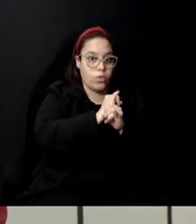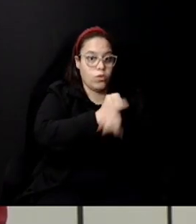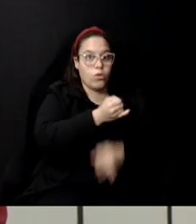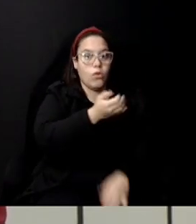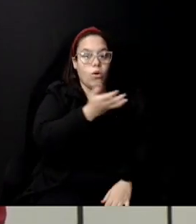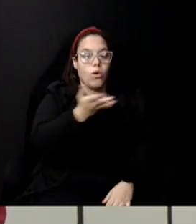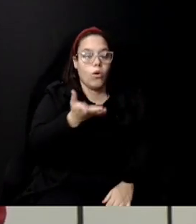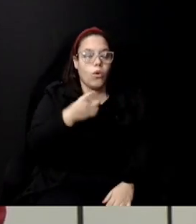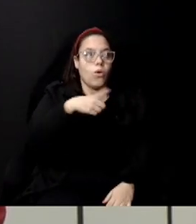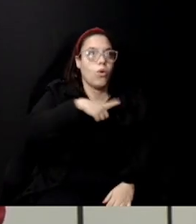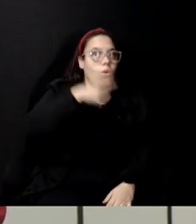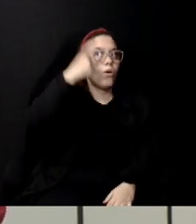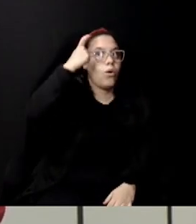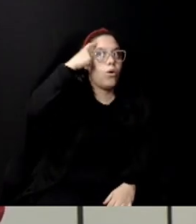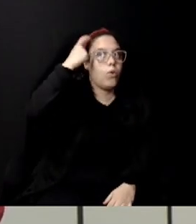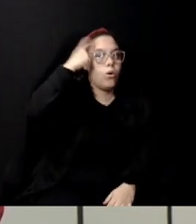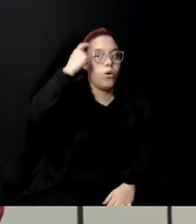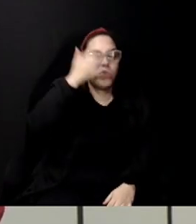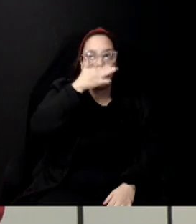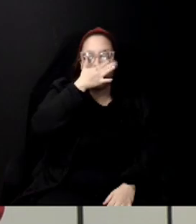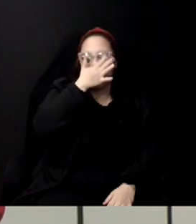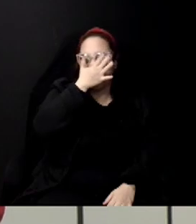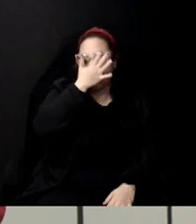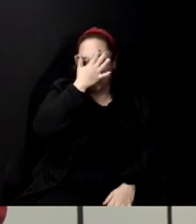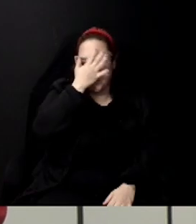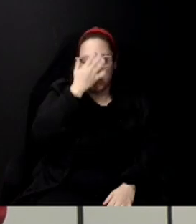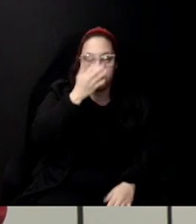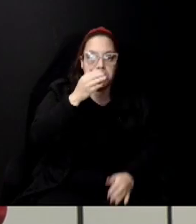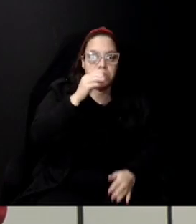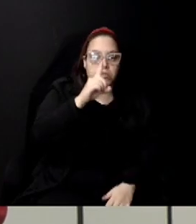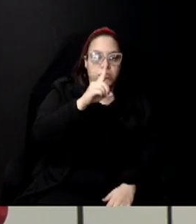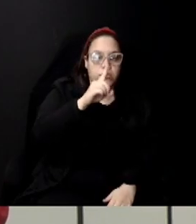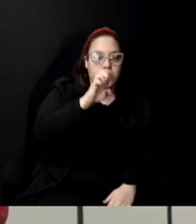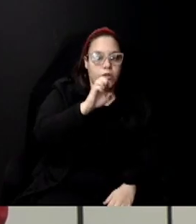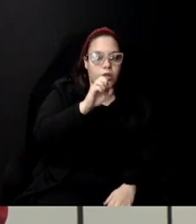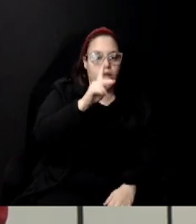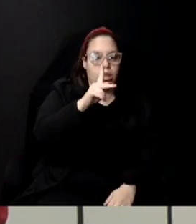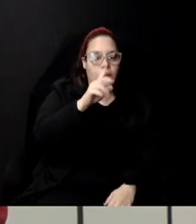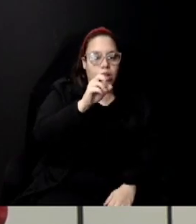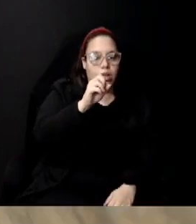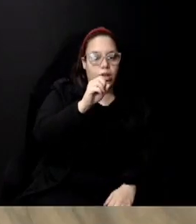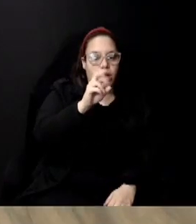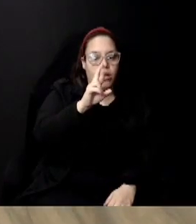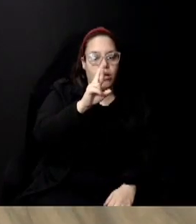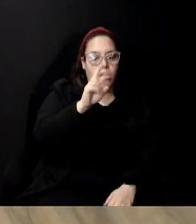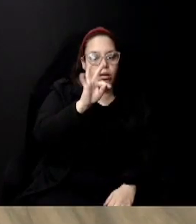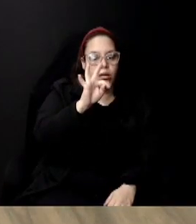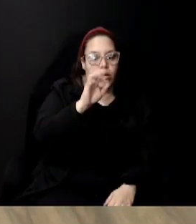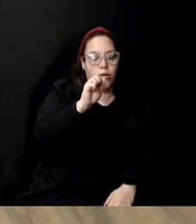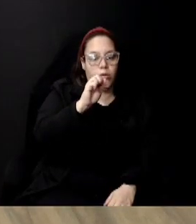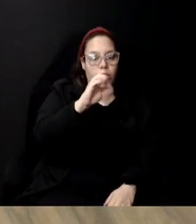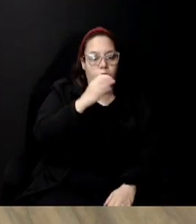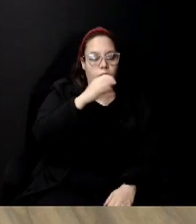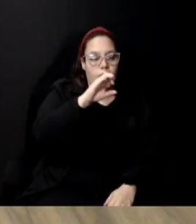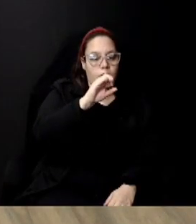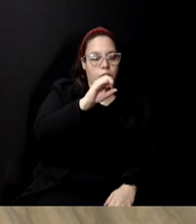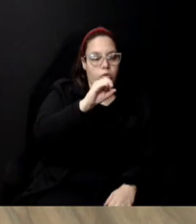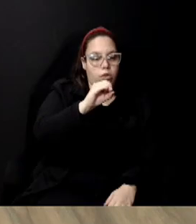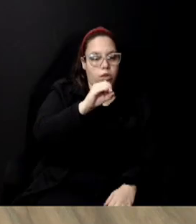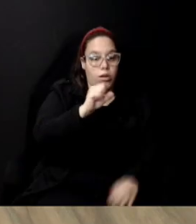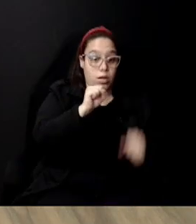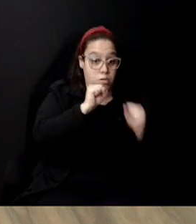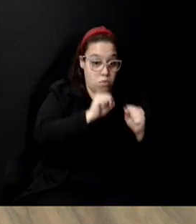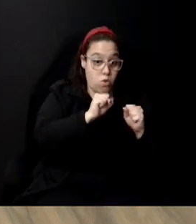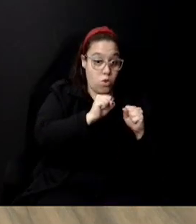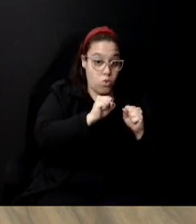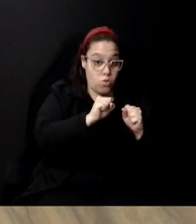em situações de deportação, o direito internacional humanitário, ele também pode agir,